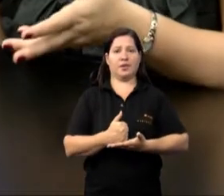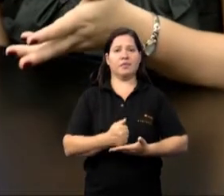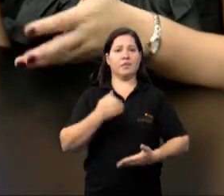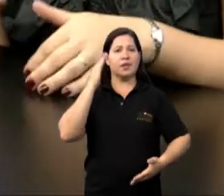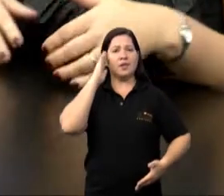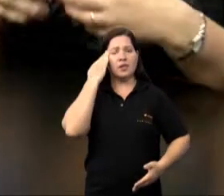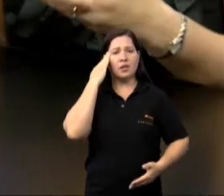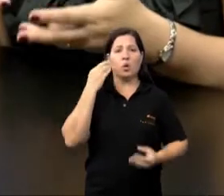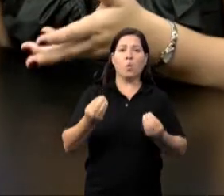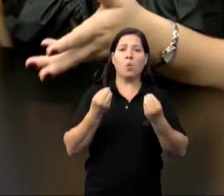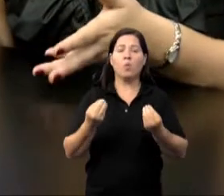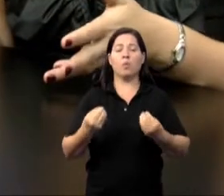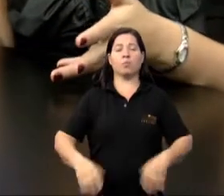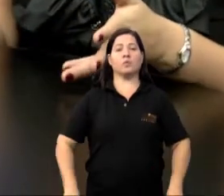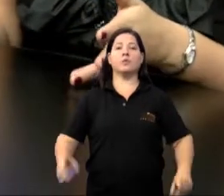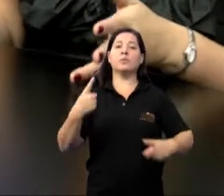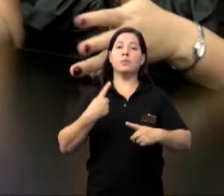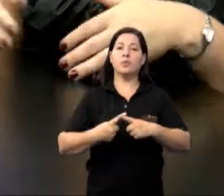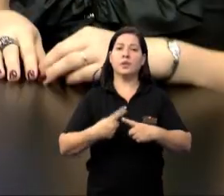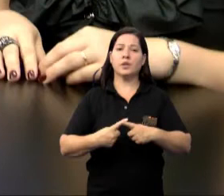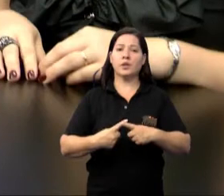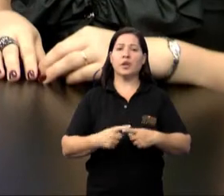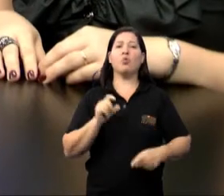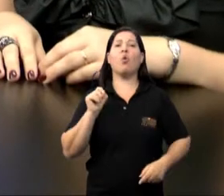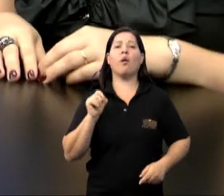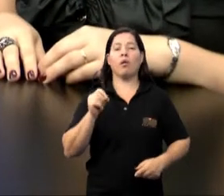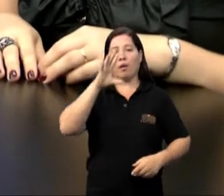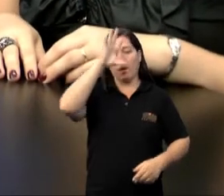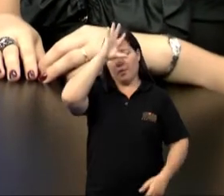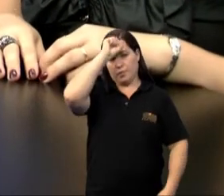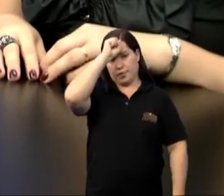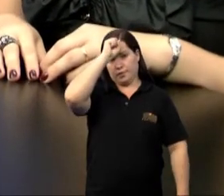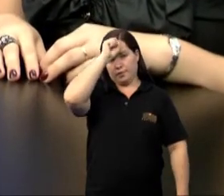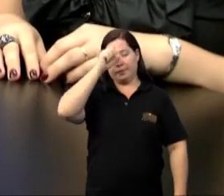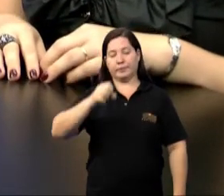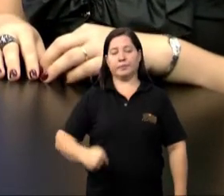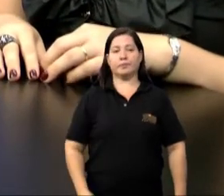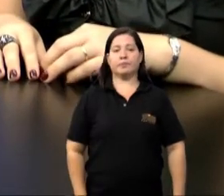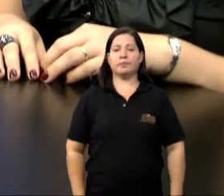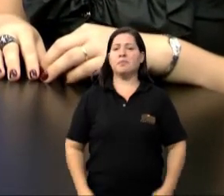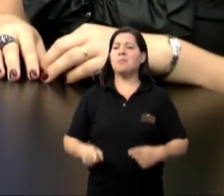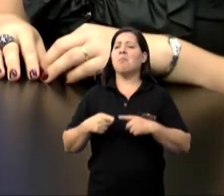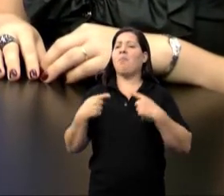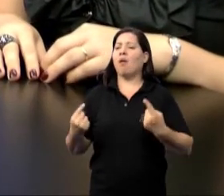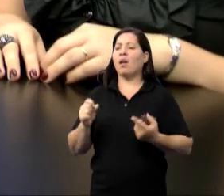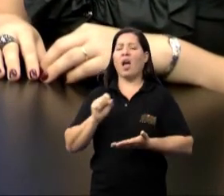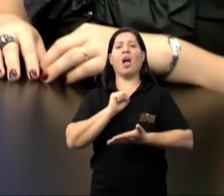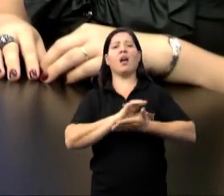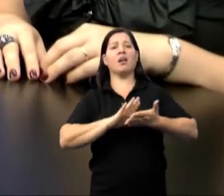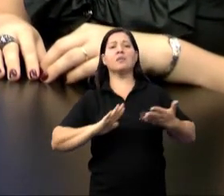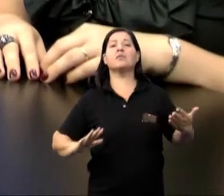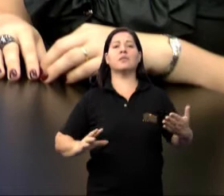as crianças aprendem, o que aprendem, né? Professora, mas que atividades guiam